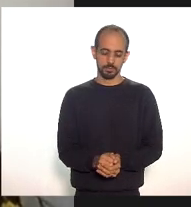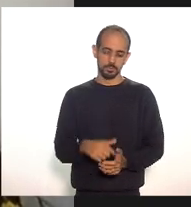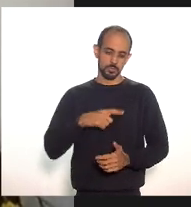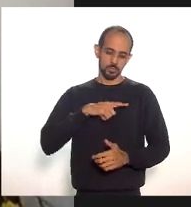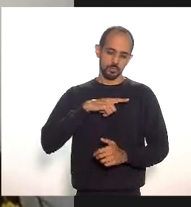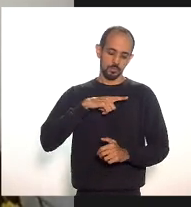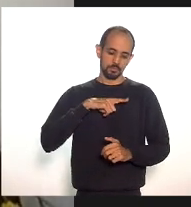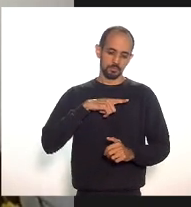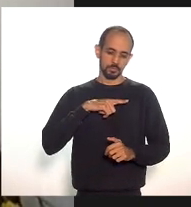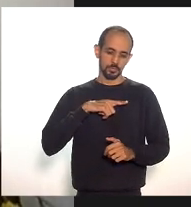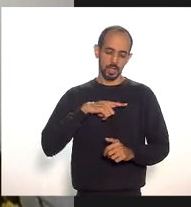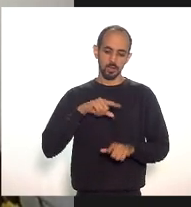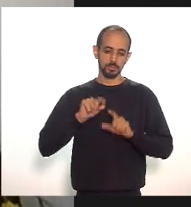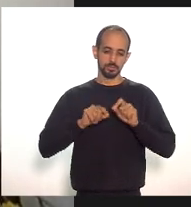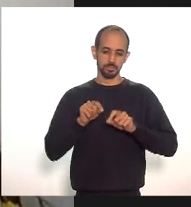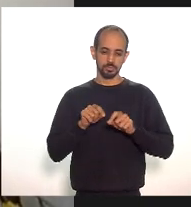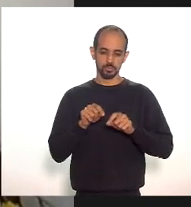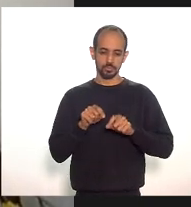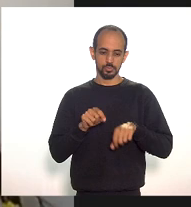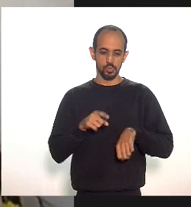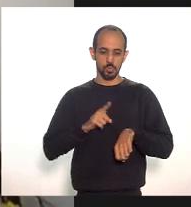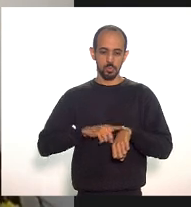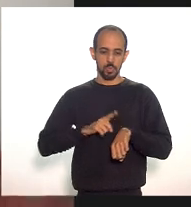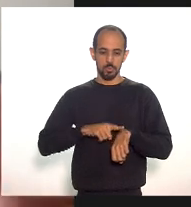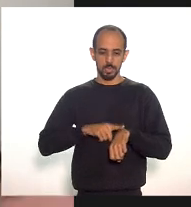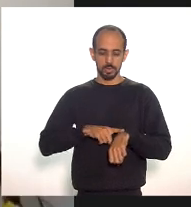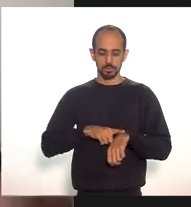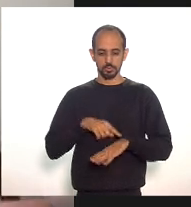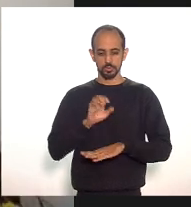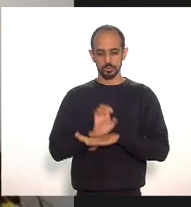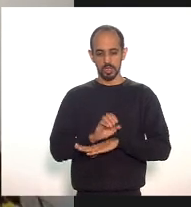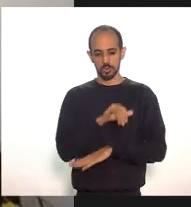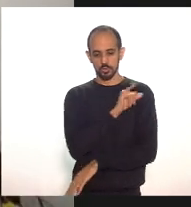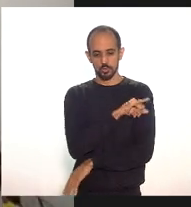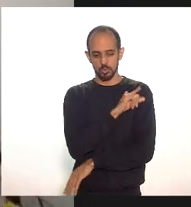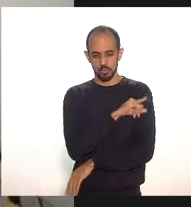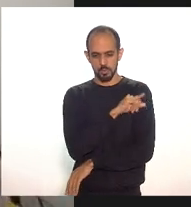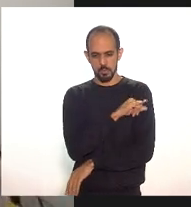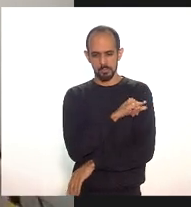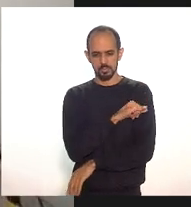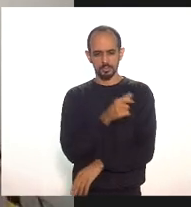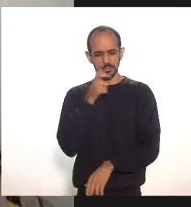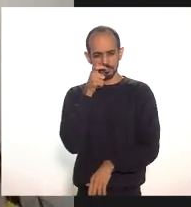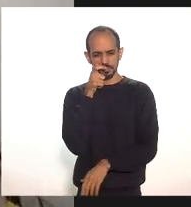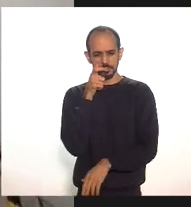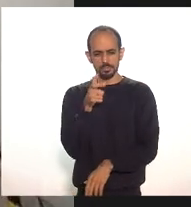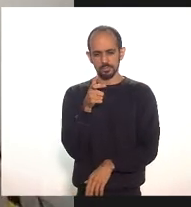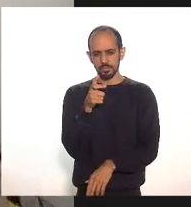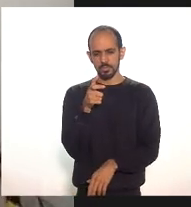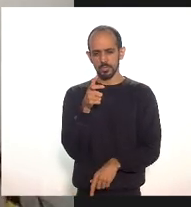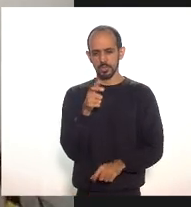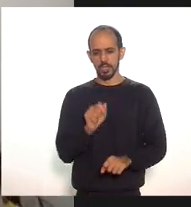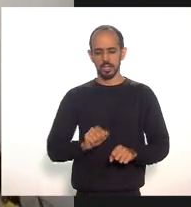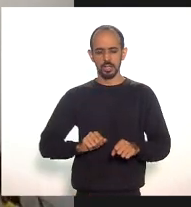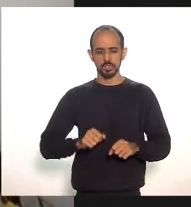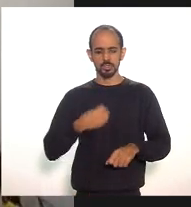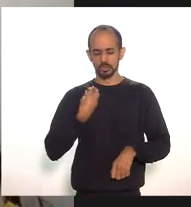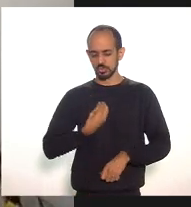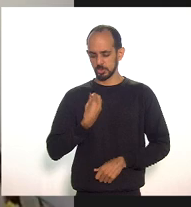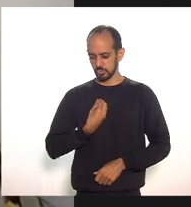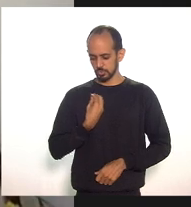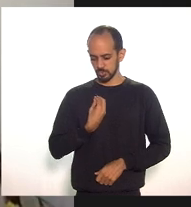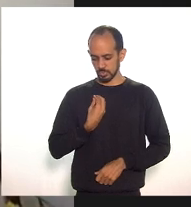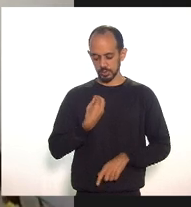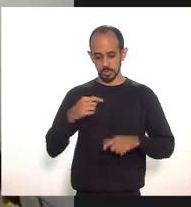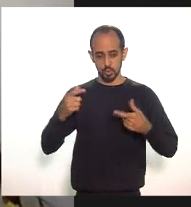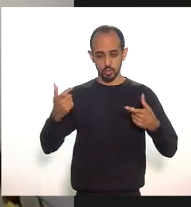no estado do Rio de Janeiro e as professoras as expectativas de vida estão